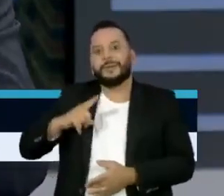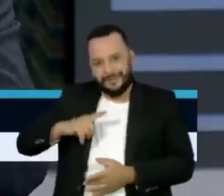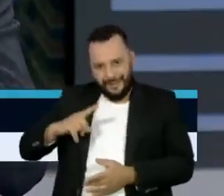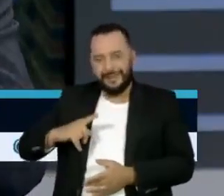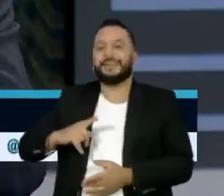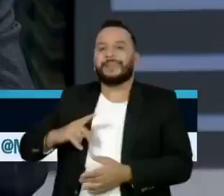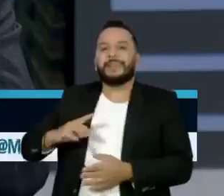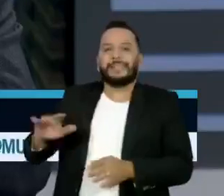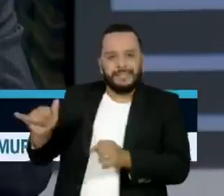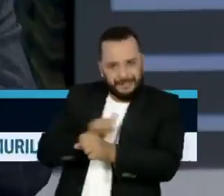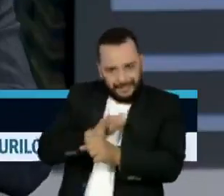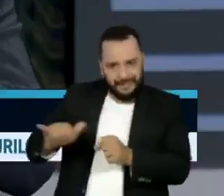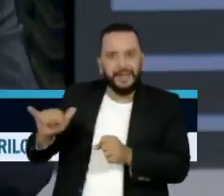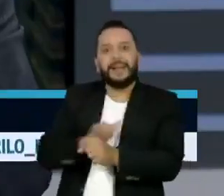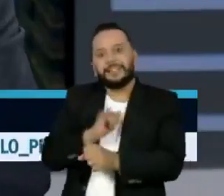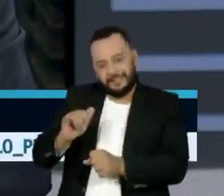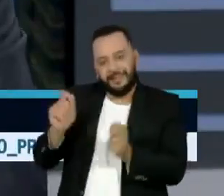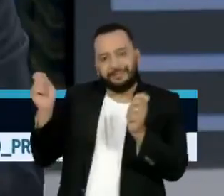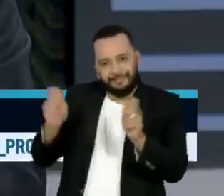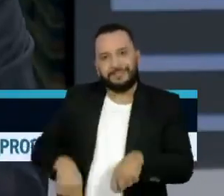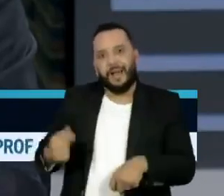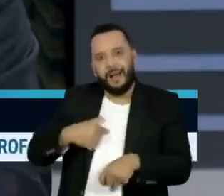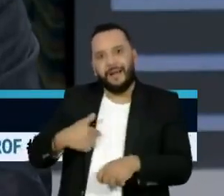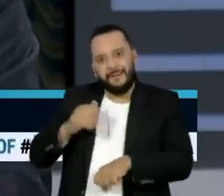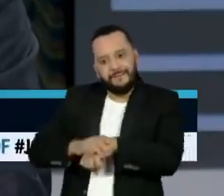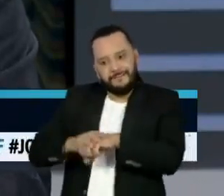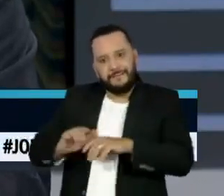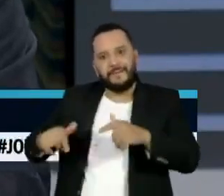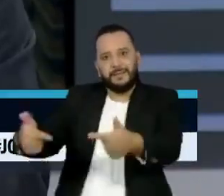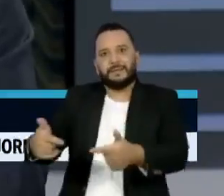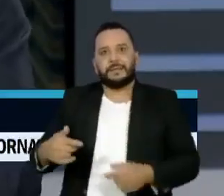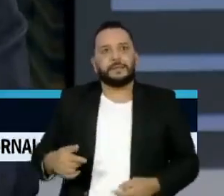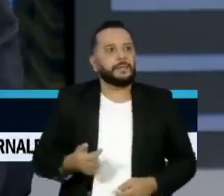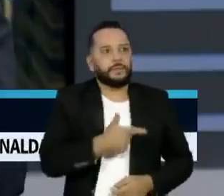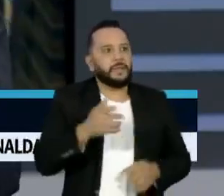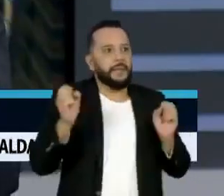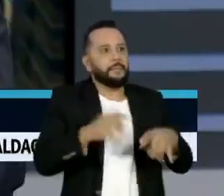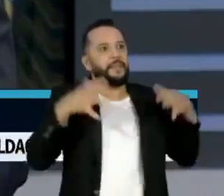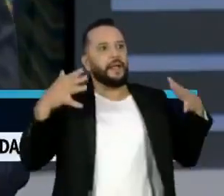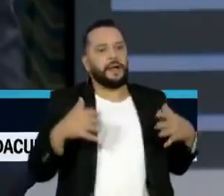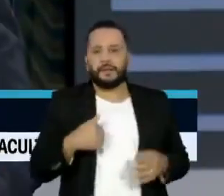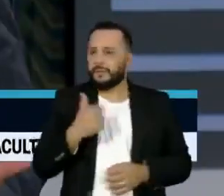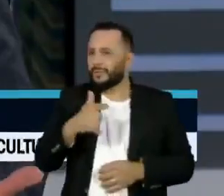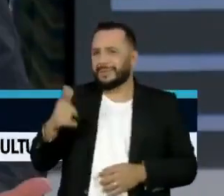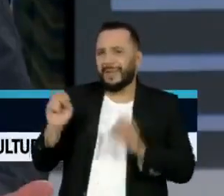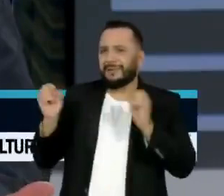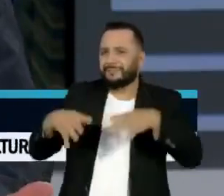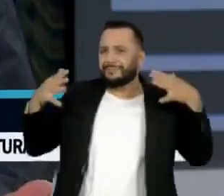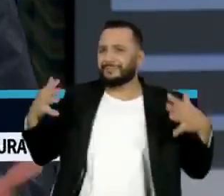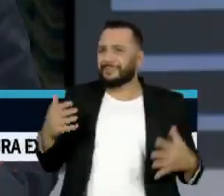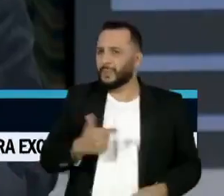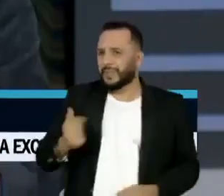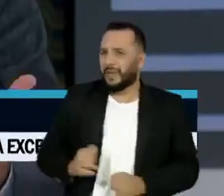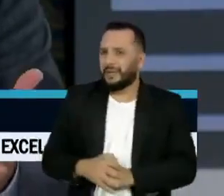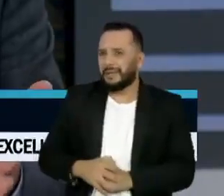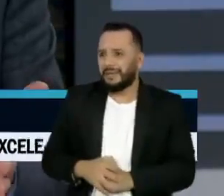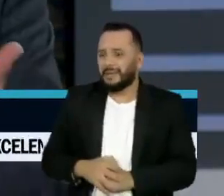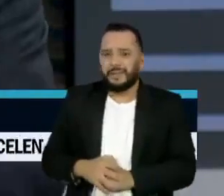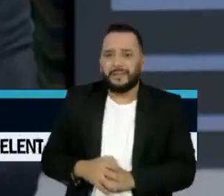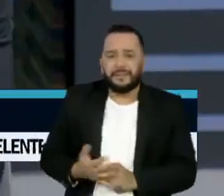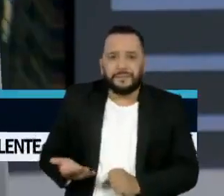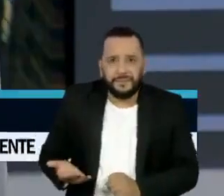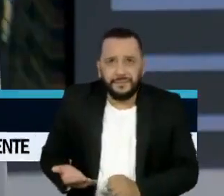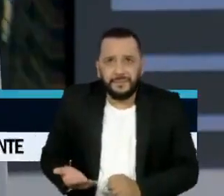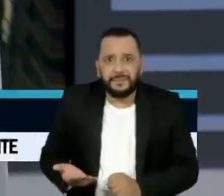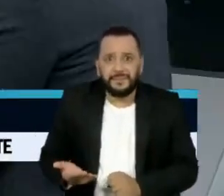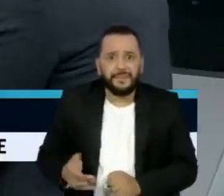preciso coragem e determinação para levar a cabo. Porque não tem mágica, né? Não tem mágica. Qualquer família sabe que se,